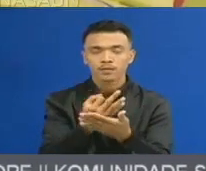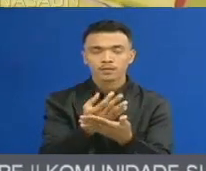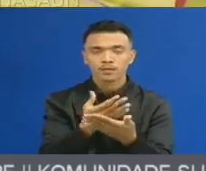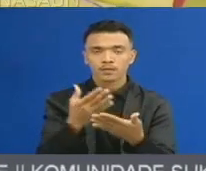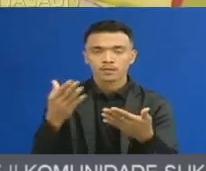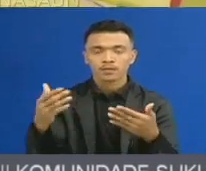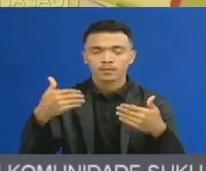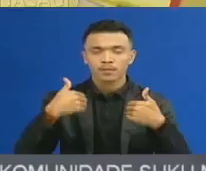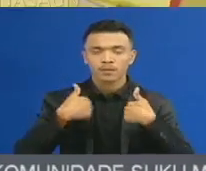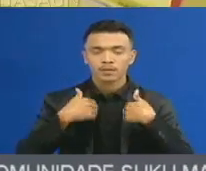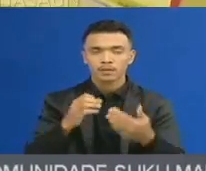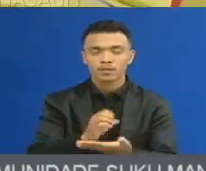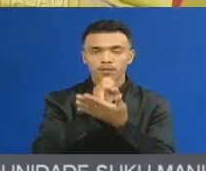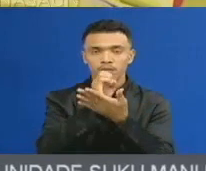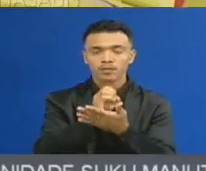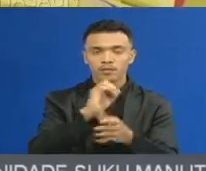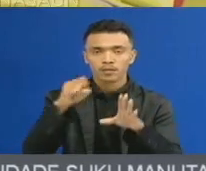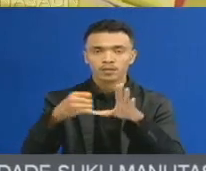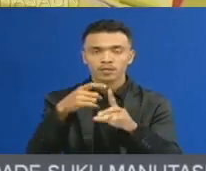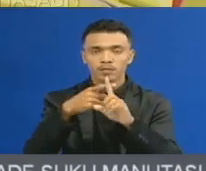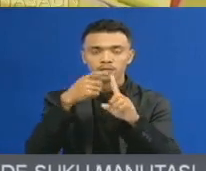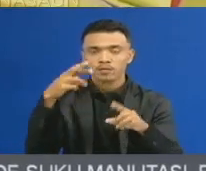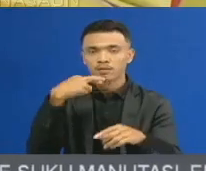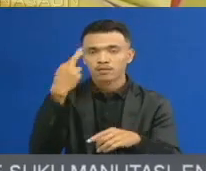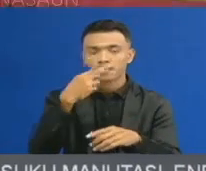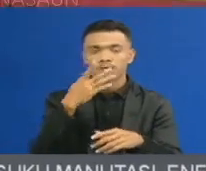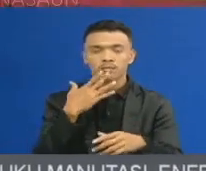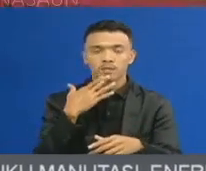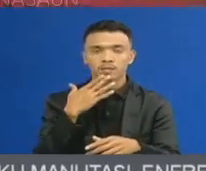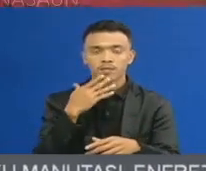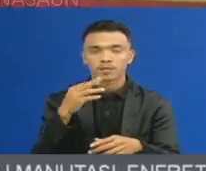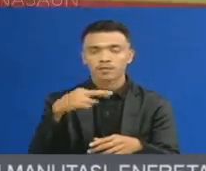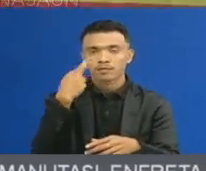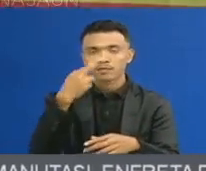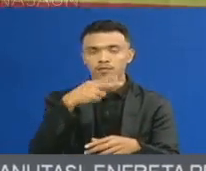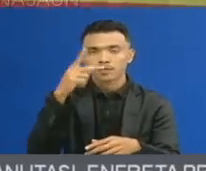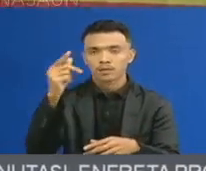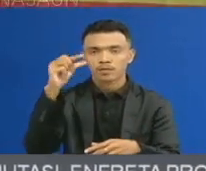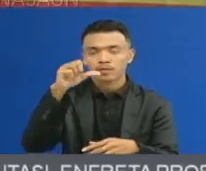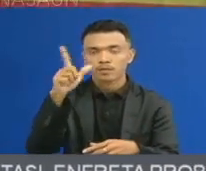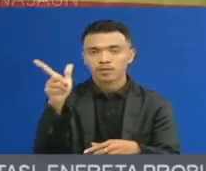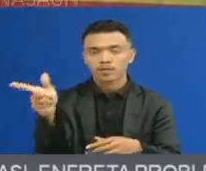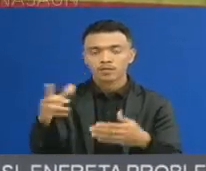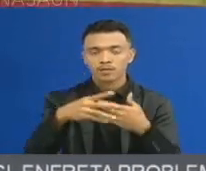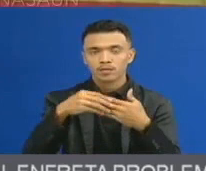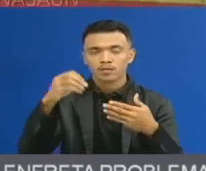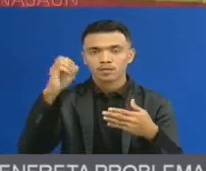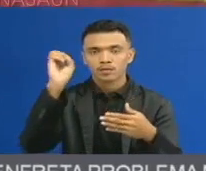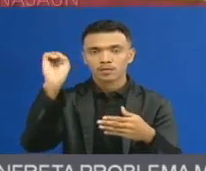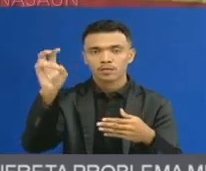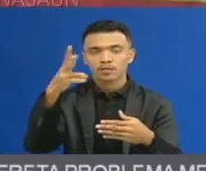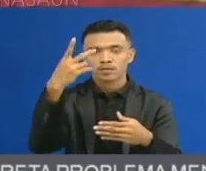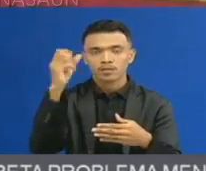na BMAC ia Raioa, composto se fos no massimidar, fos quilograma ruanulo antes, né? Preço dólar sanulo